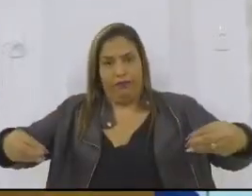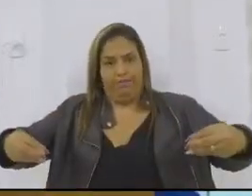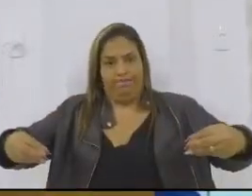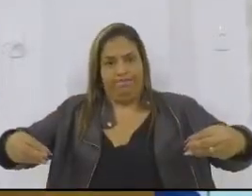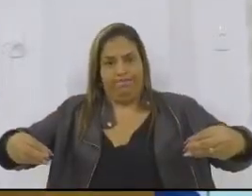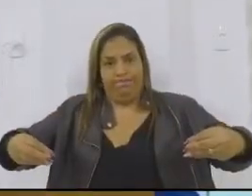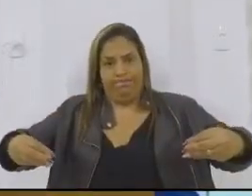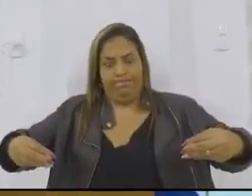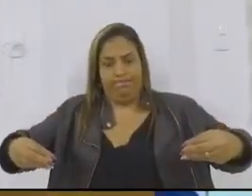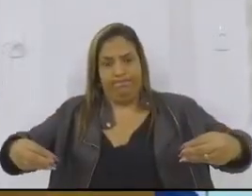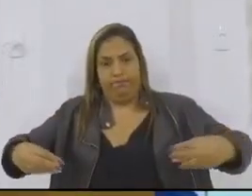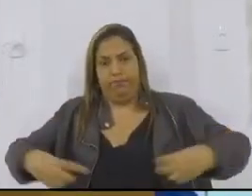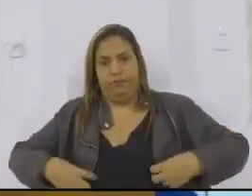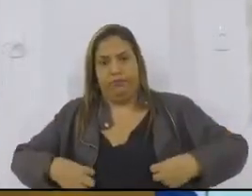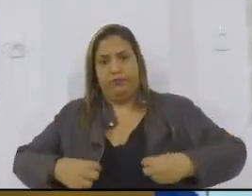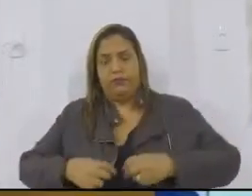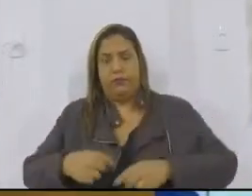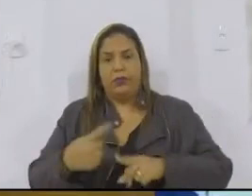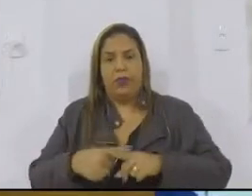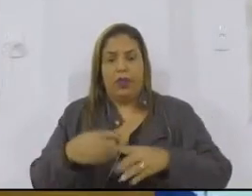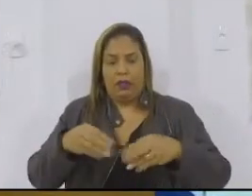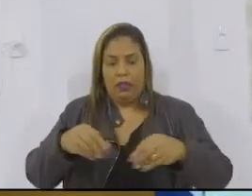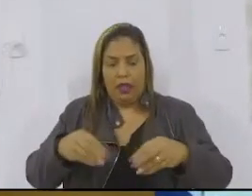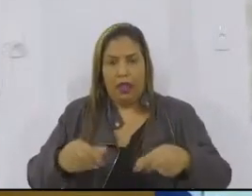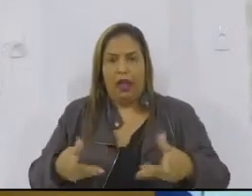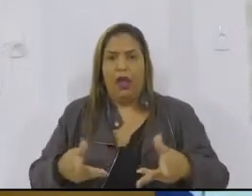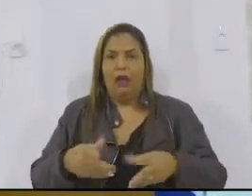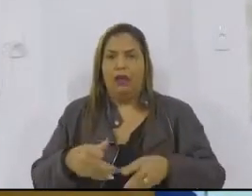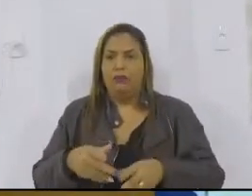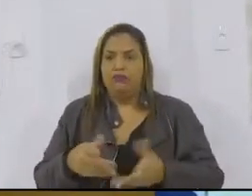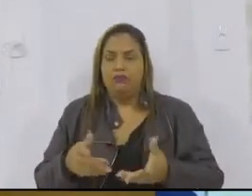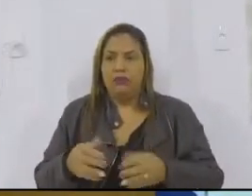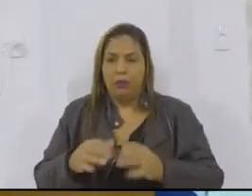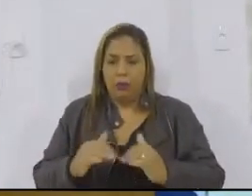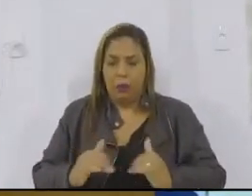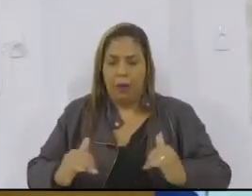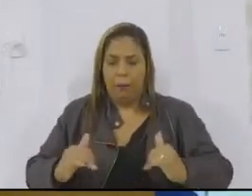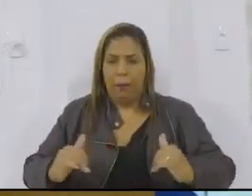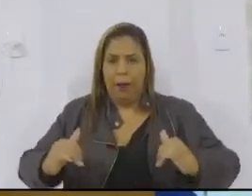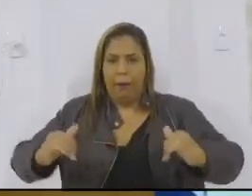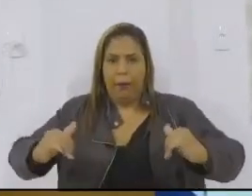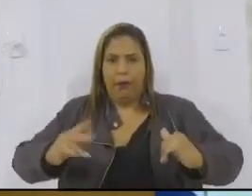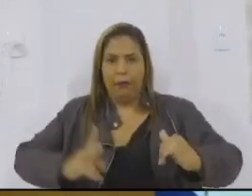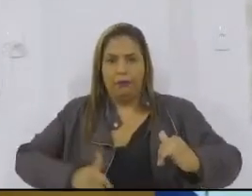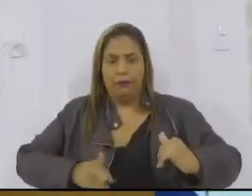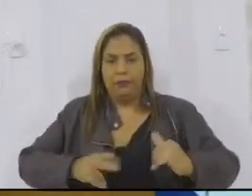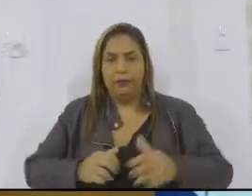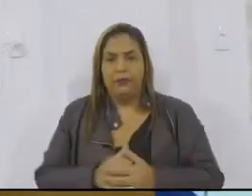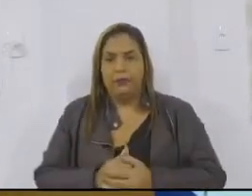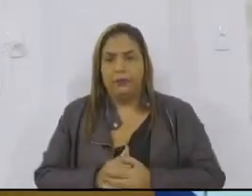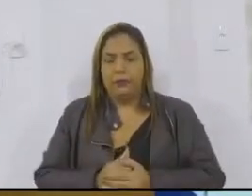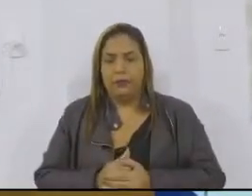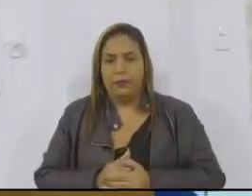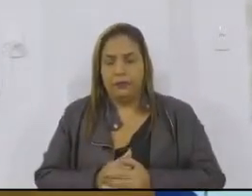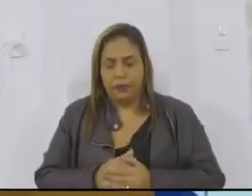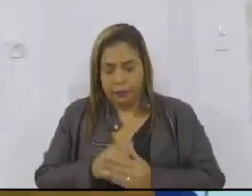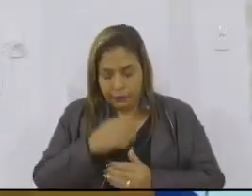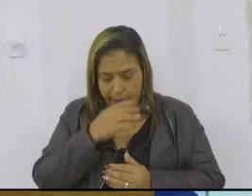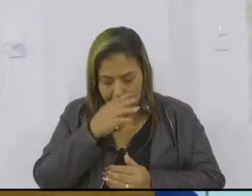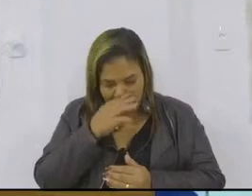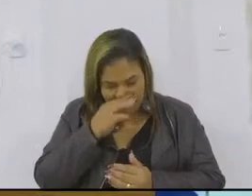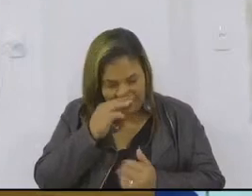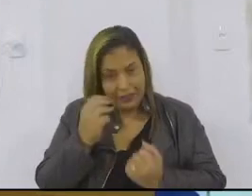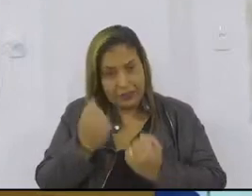está posto com terra, com saibro, e está cedendo. Então, os veículos vêm, tem que reduzir